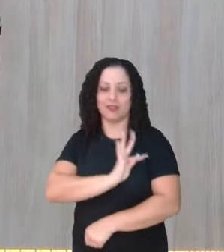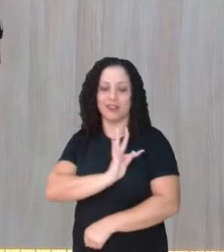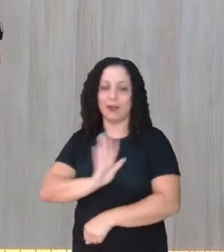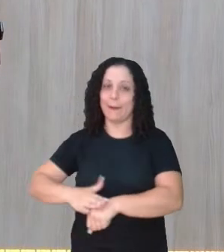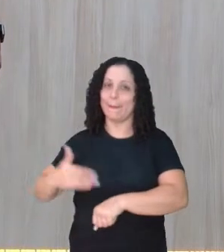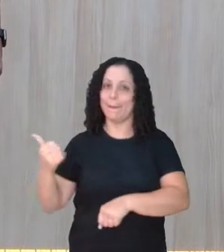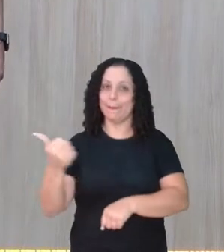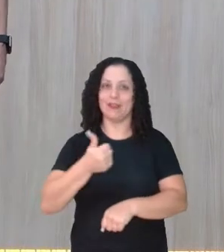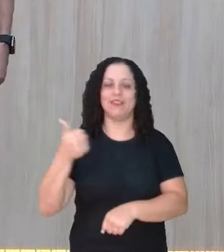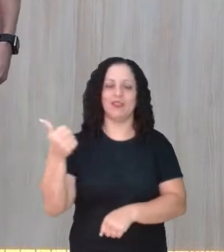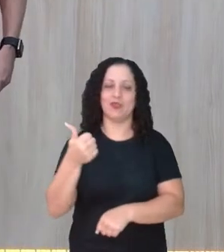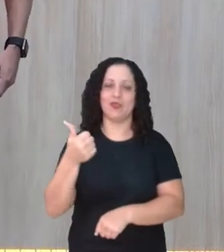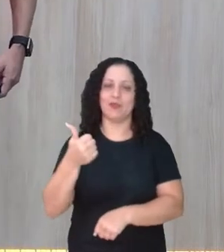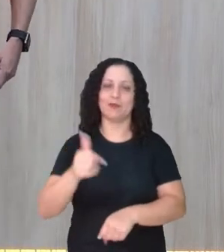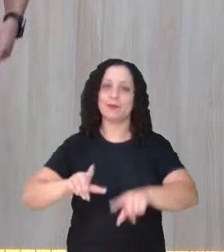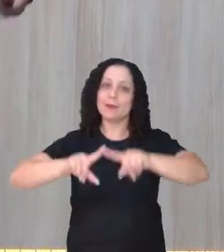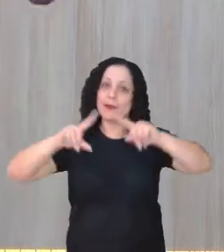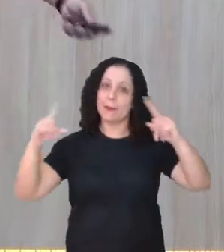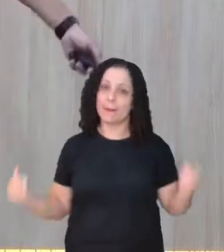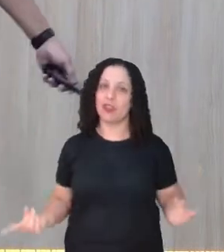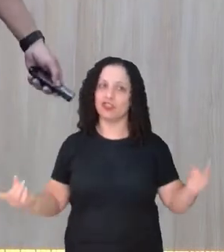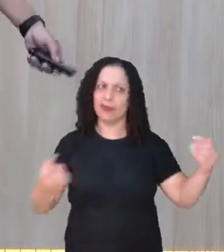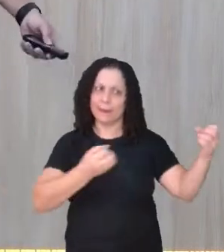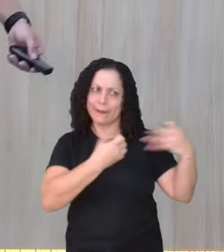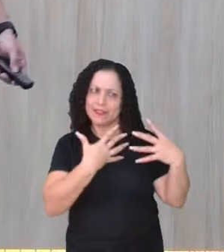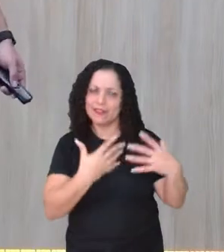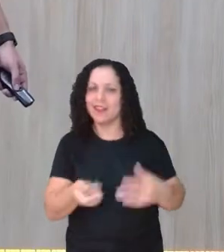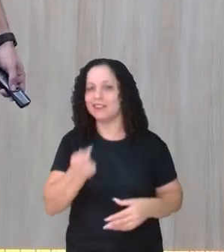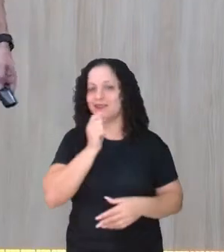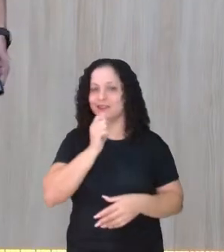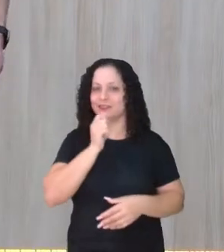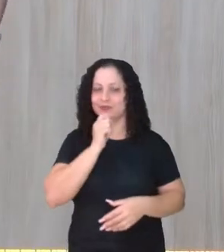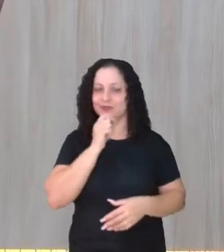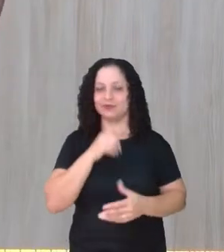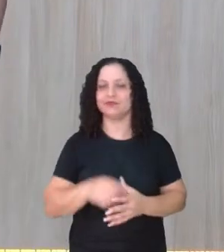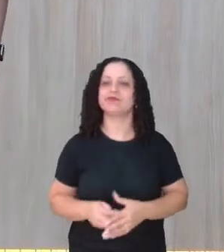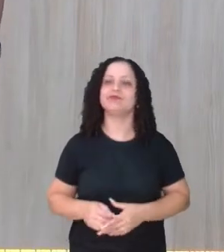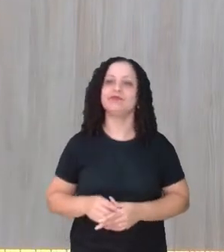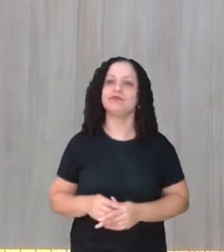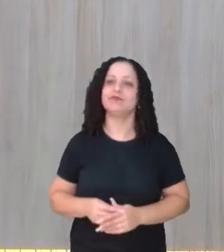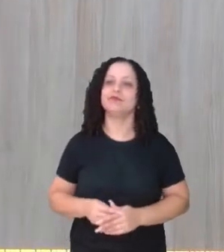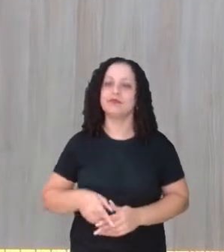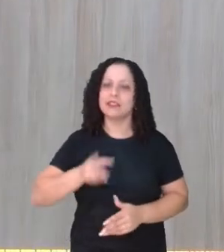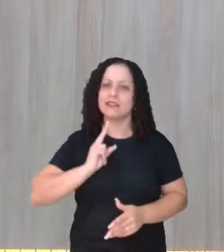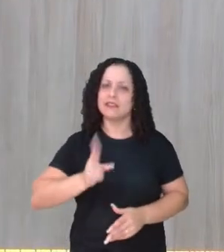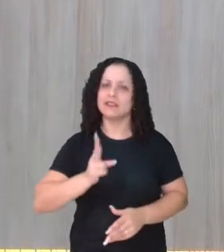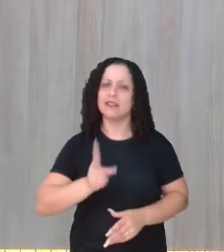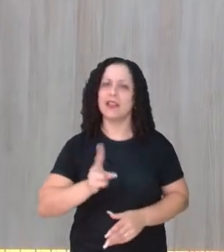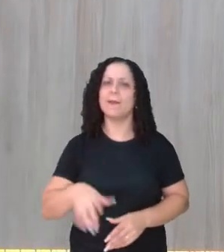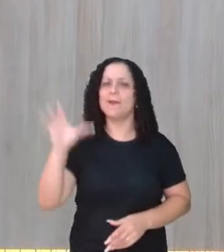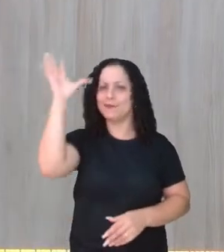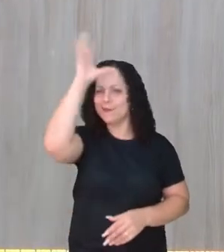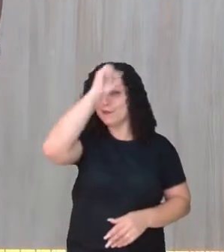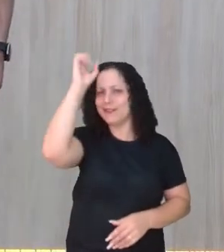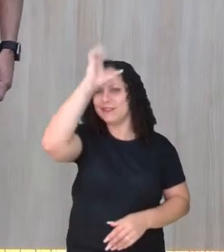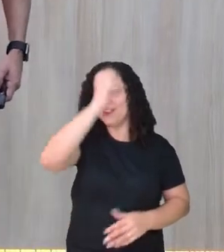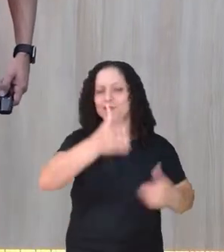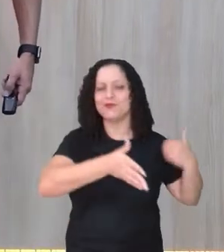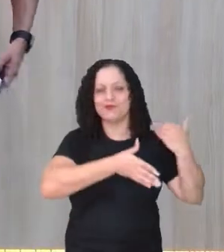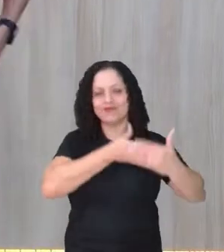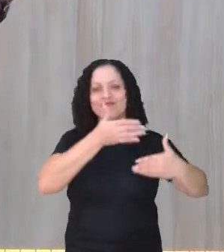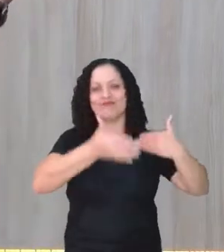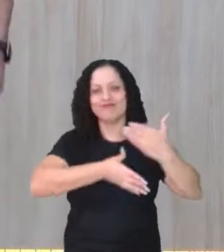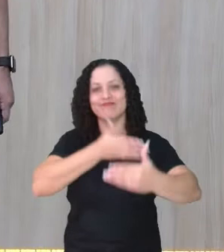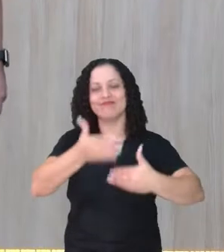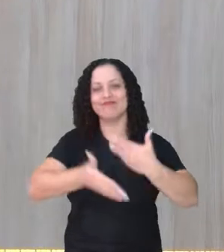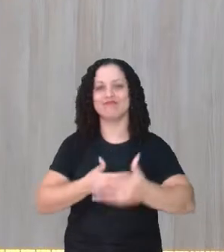uso, certo? Mas ninguém me ensinou ainda, certo? Mas a gente é sempre um eterno aprendiz aqui nessa questão